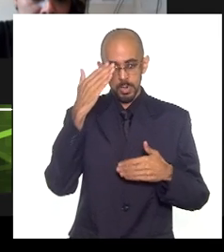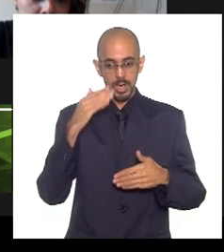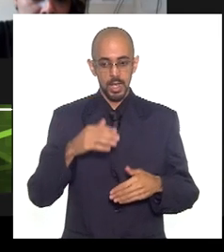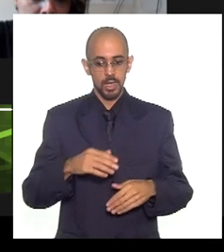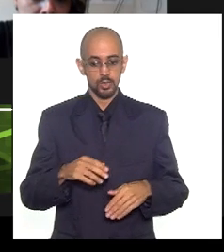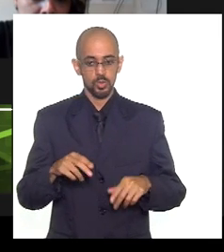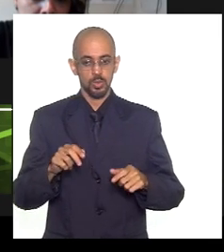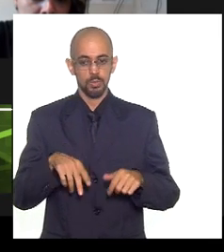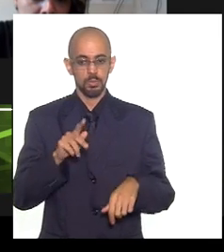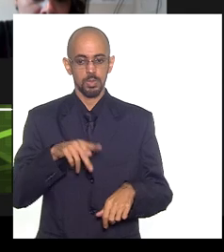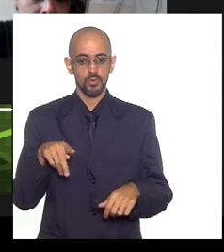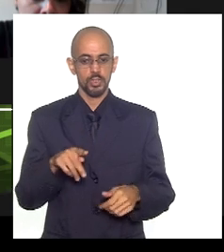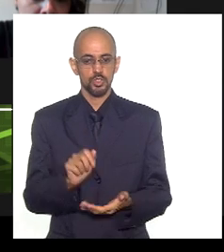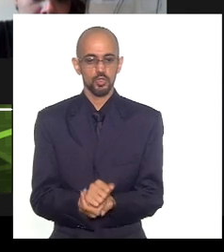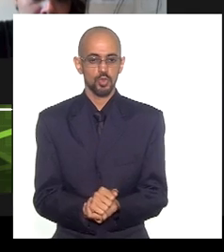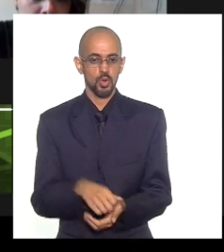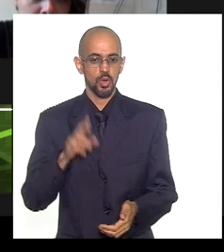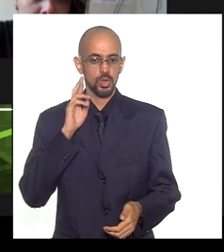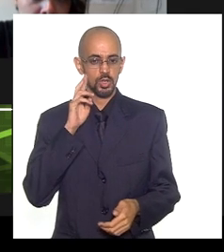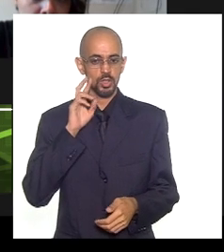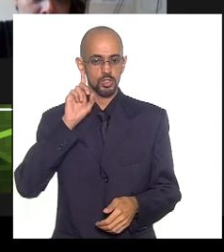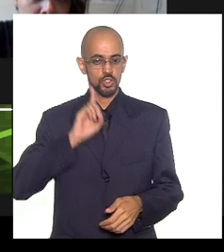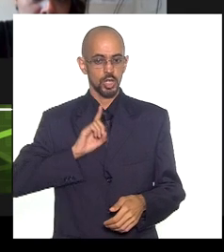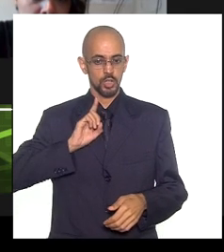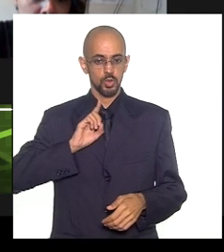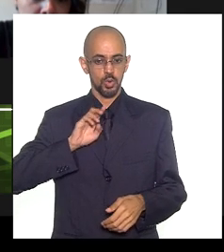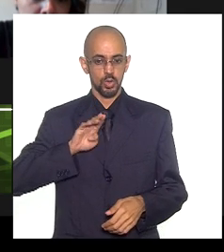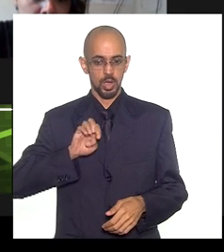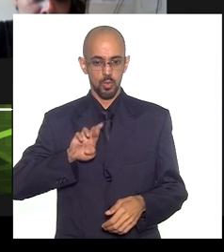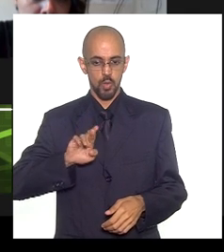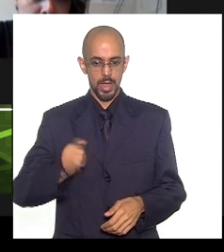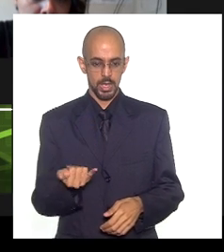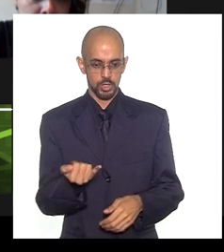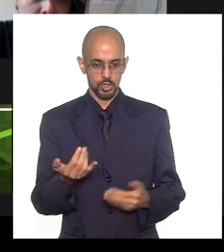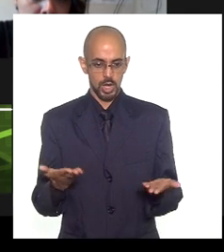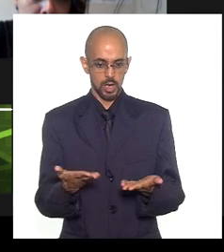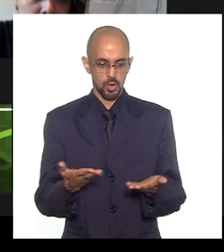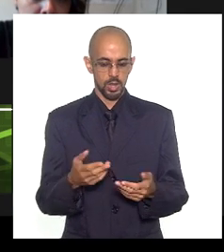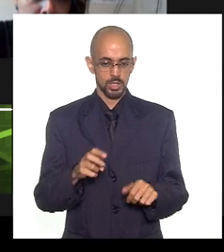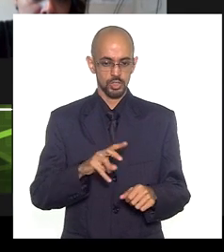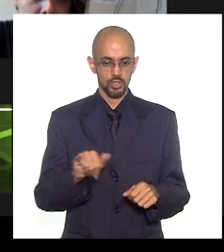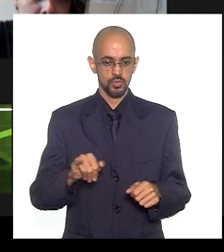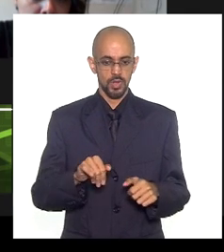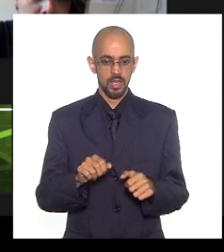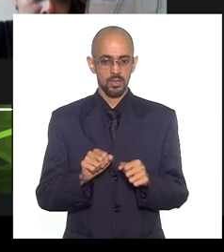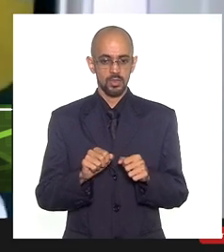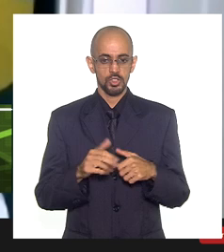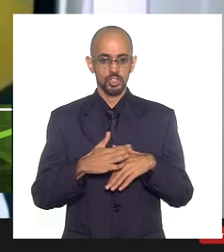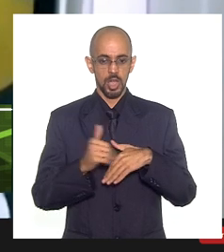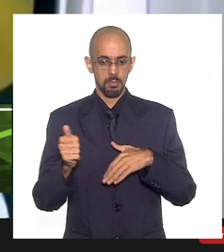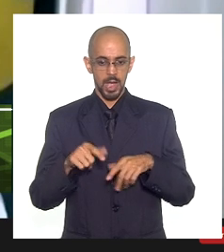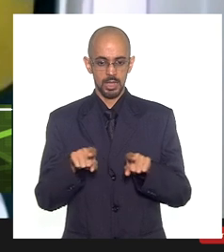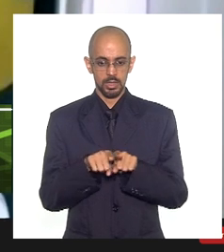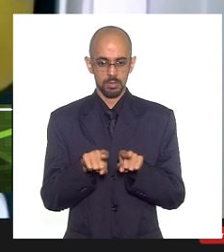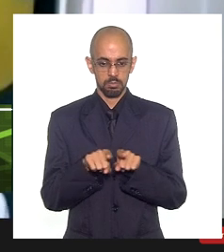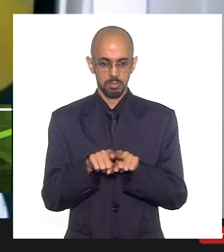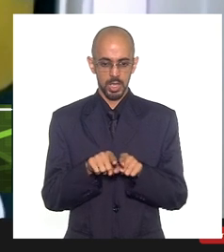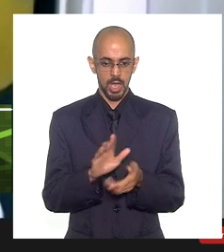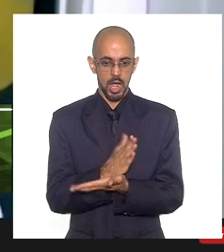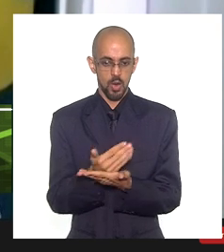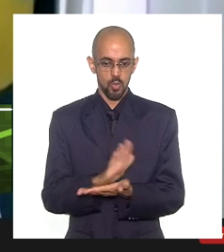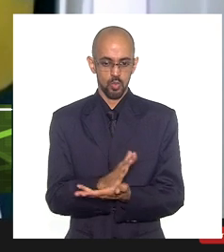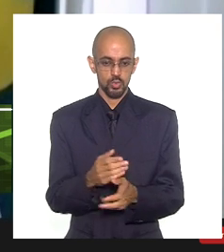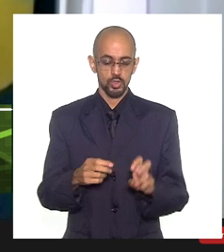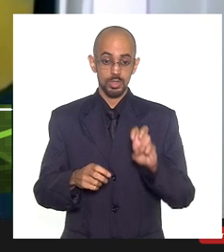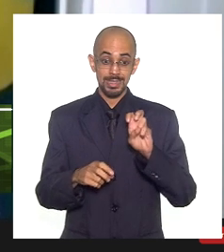Ricardo Lodi reitor da UERJ nós vamos ter agora uma sequência de intervenções eu e Flávio vamos chamando de